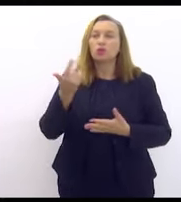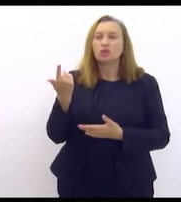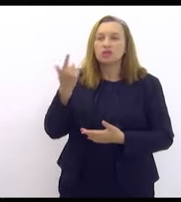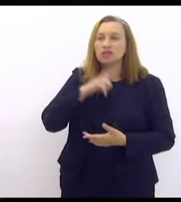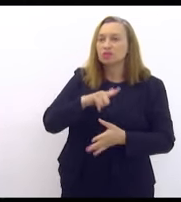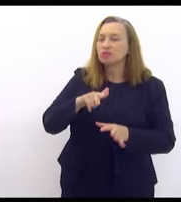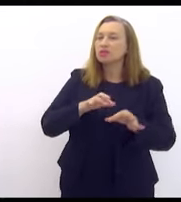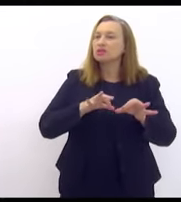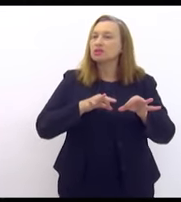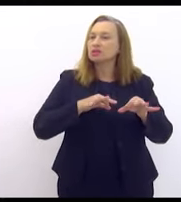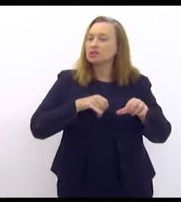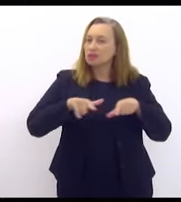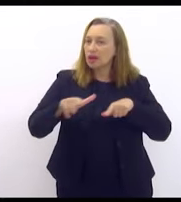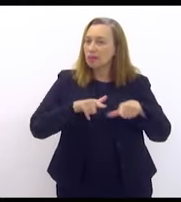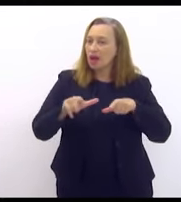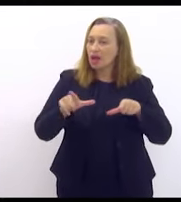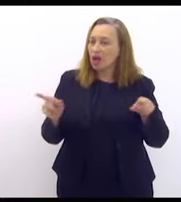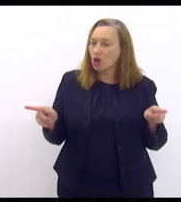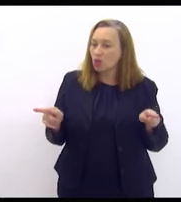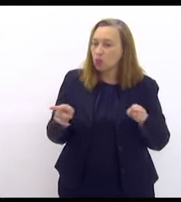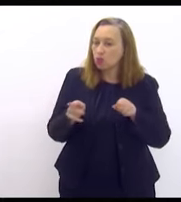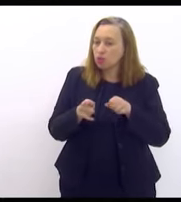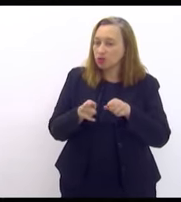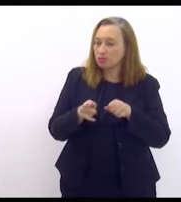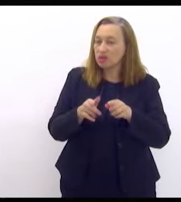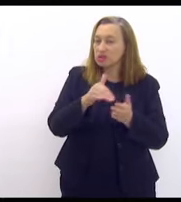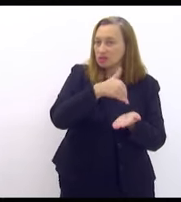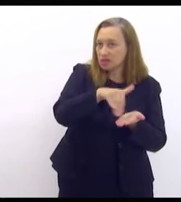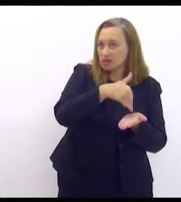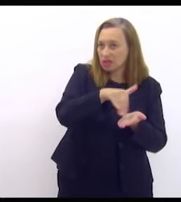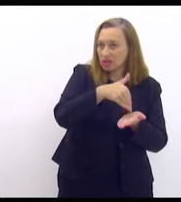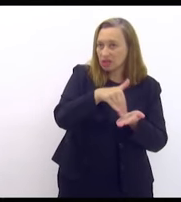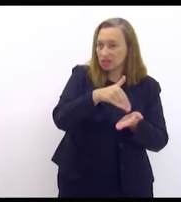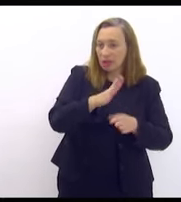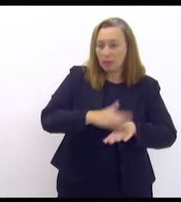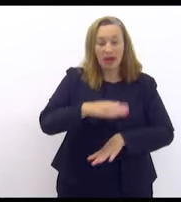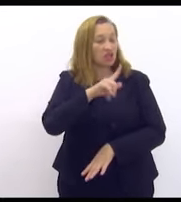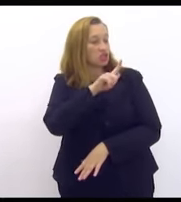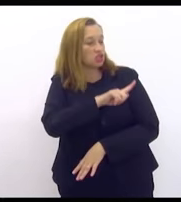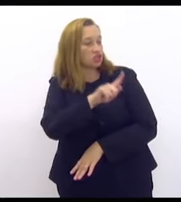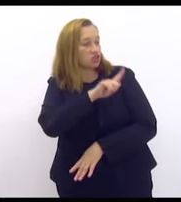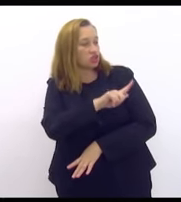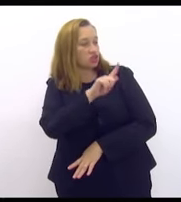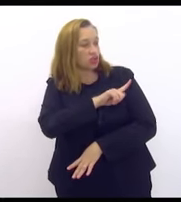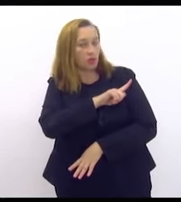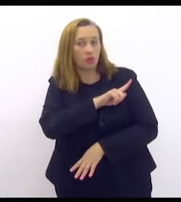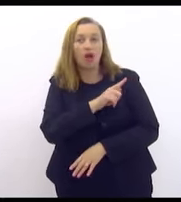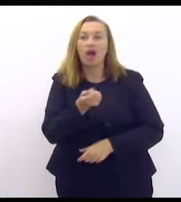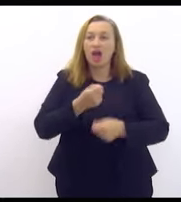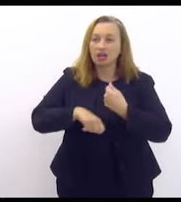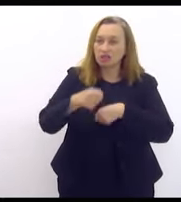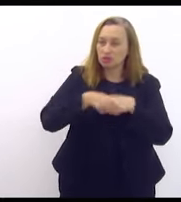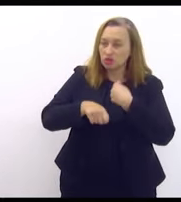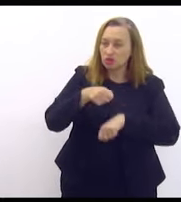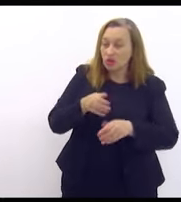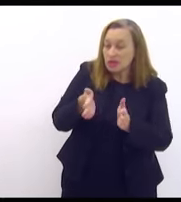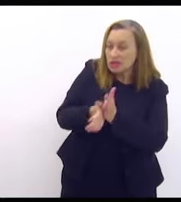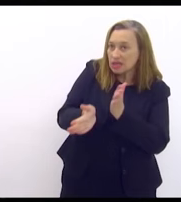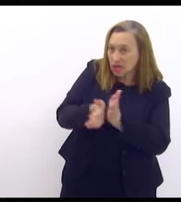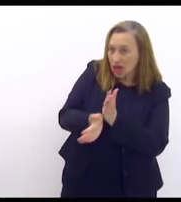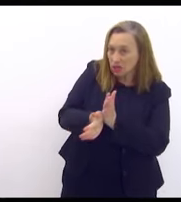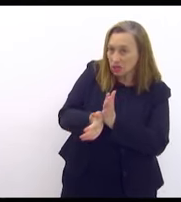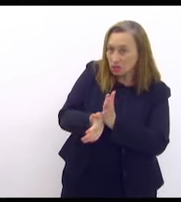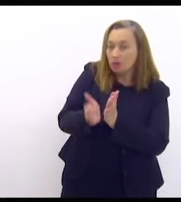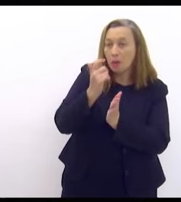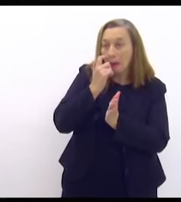trabalhar com menos apelo político e mais gestão administrativa, esse gasto